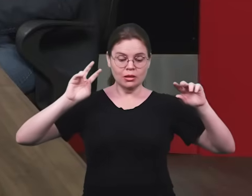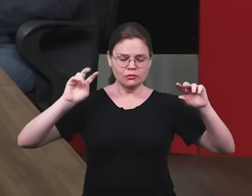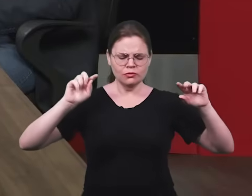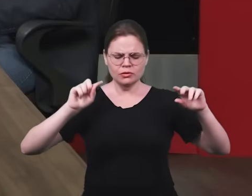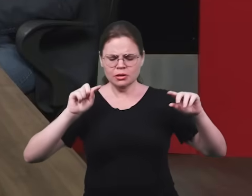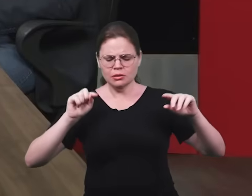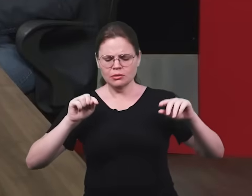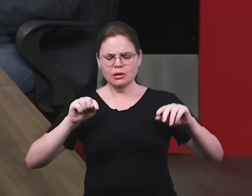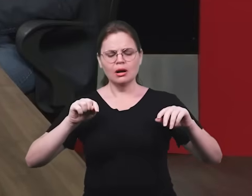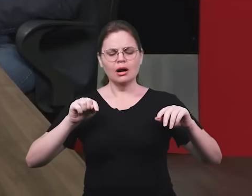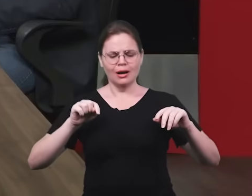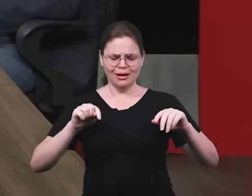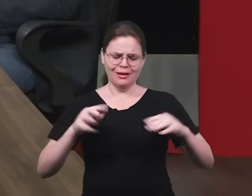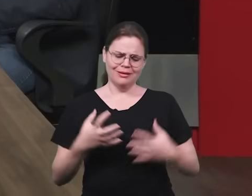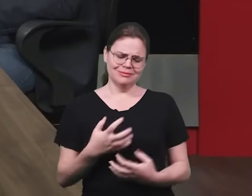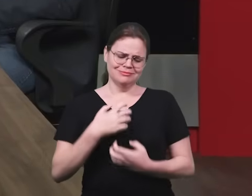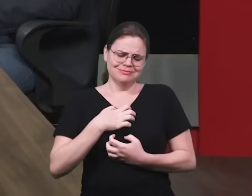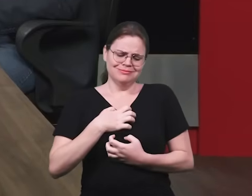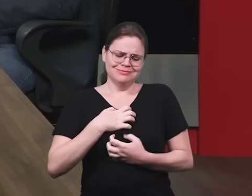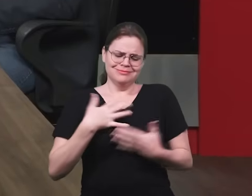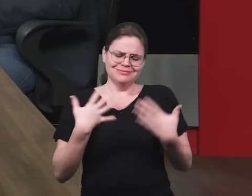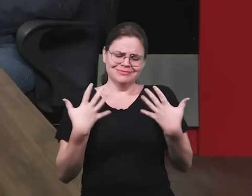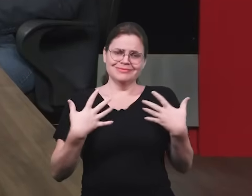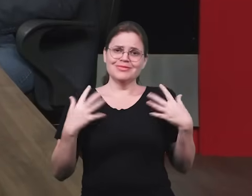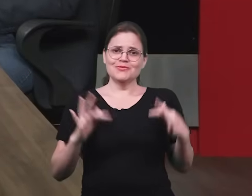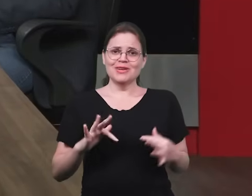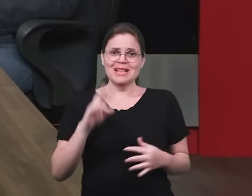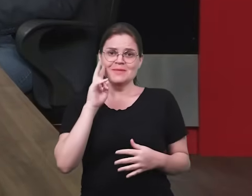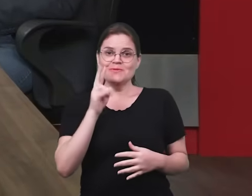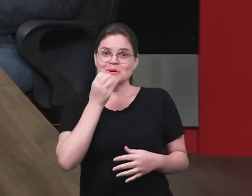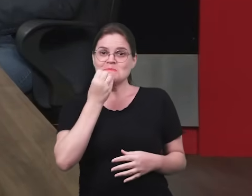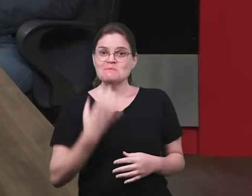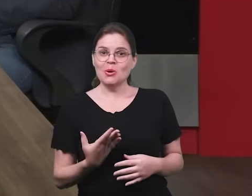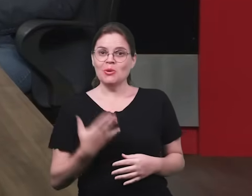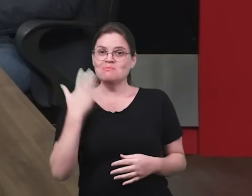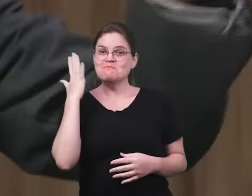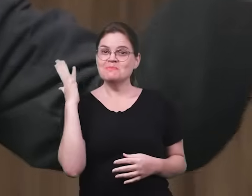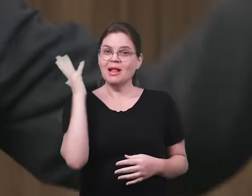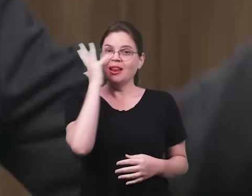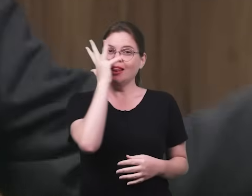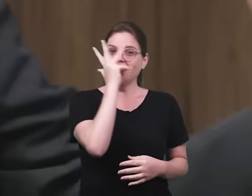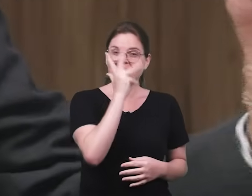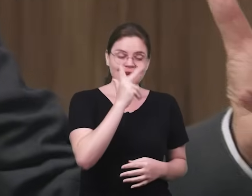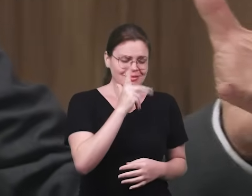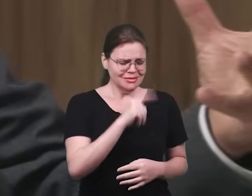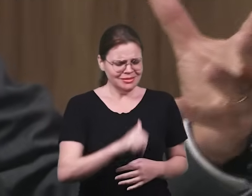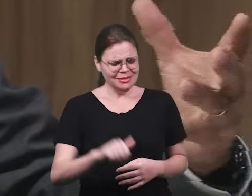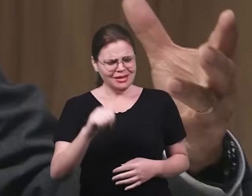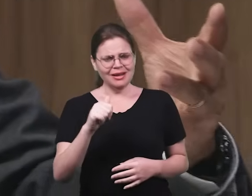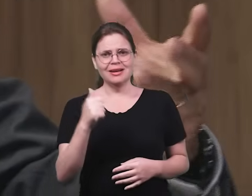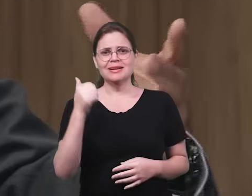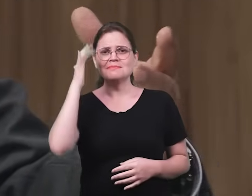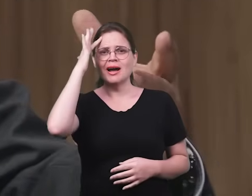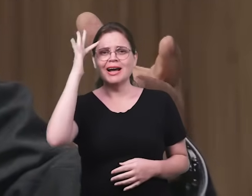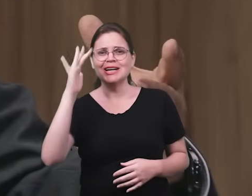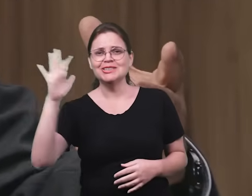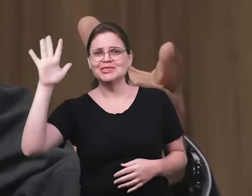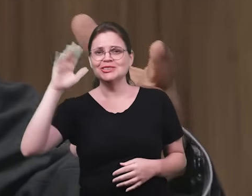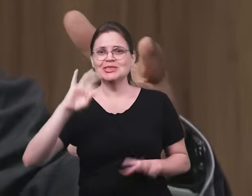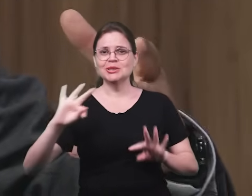viu ali que era bom o que ele havia feito. A beleza das criaturas